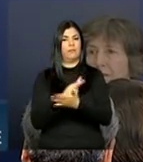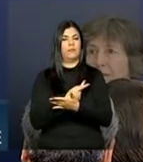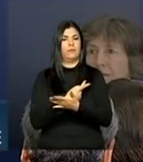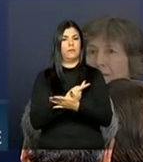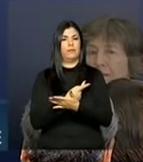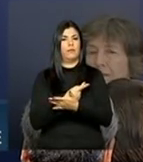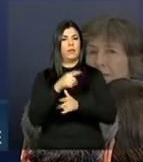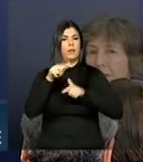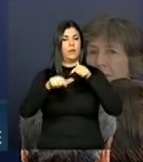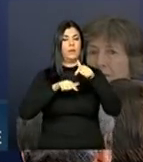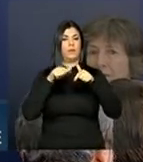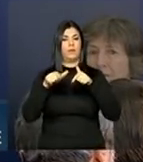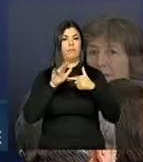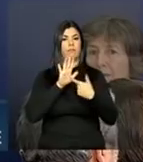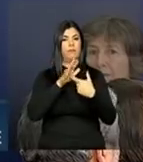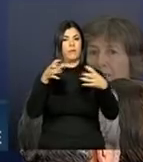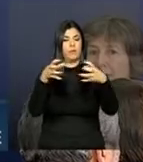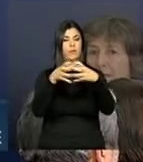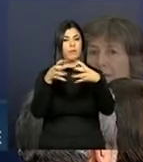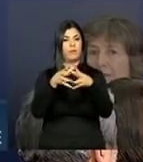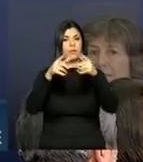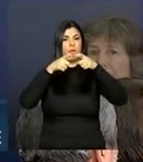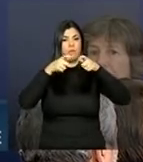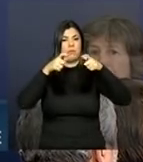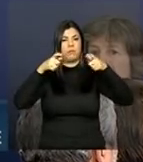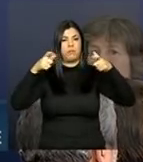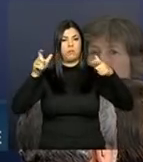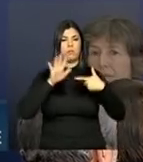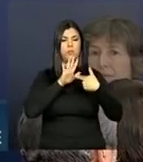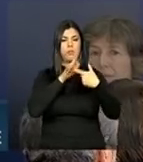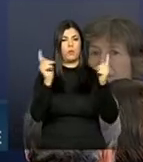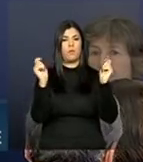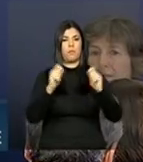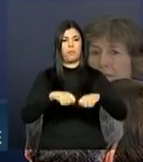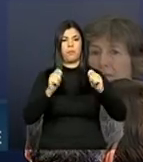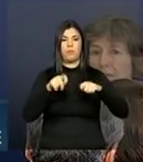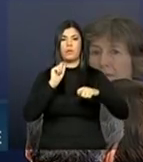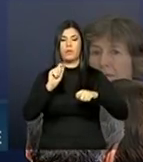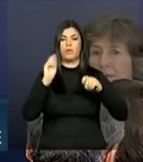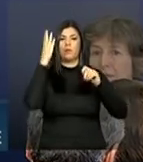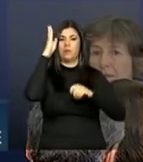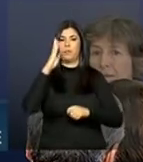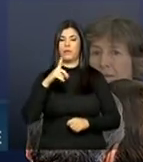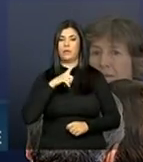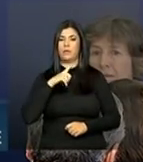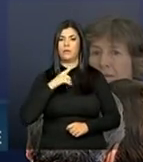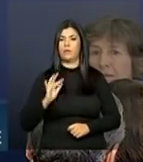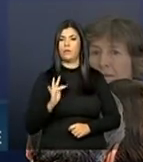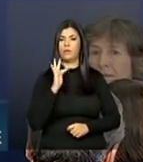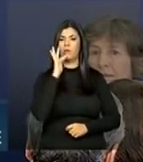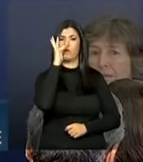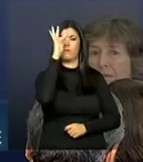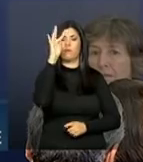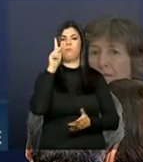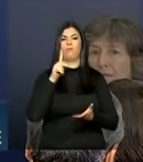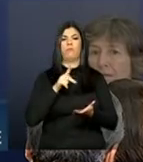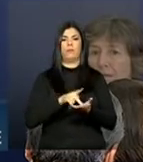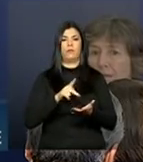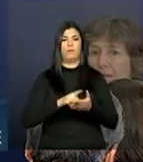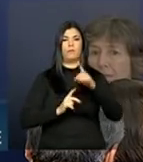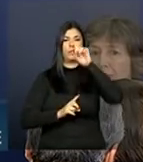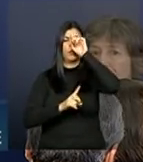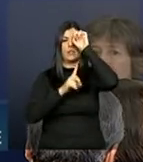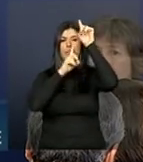comissão faz crescer a possibilidade de Brasil ter um futuro plenamente